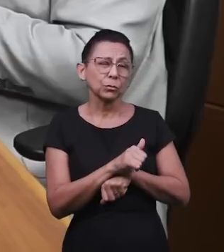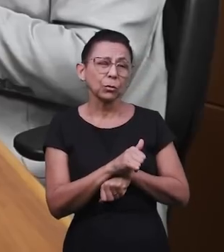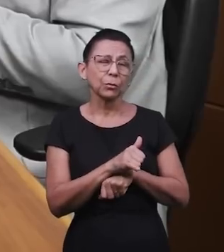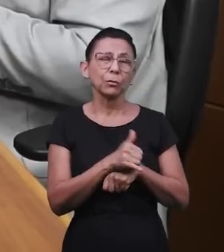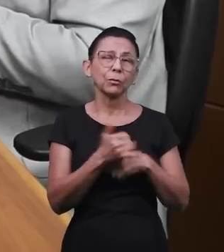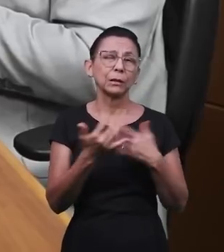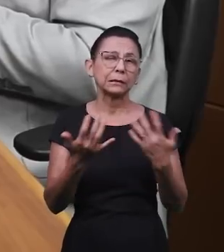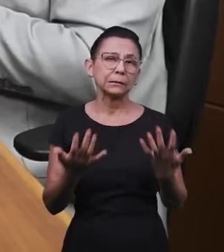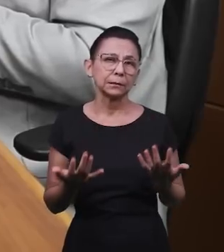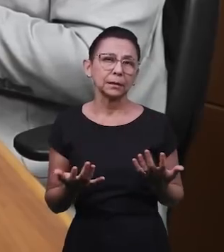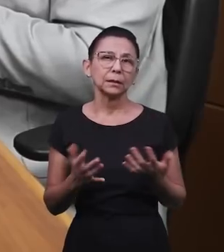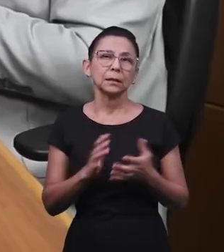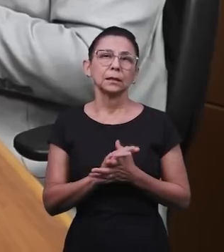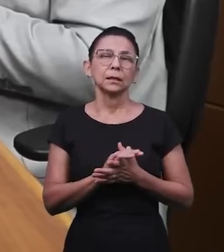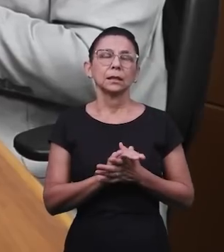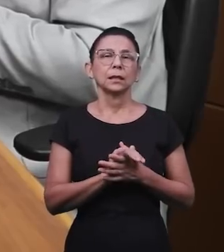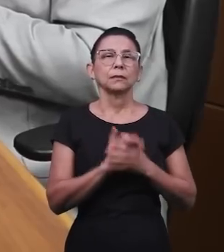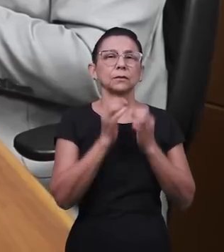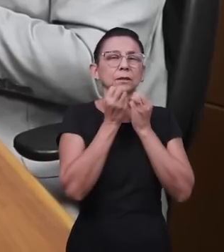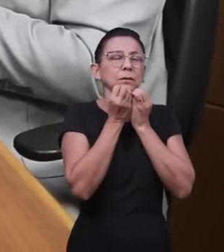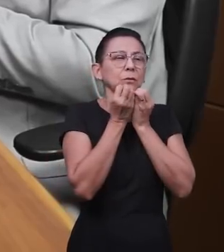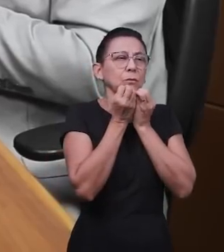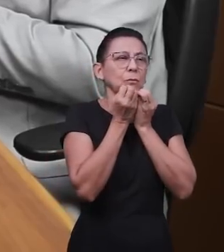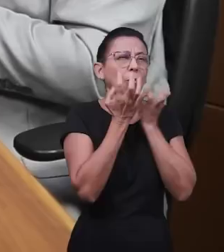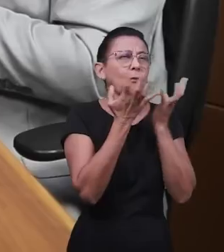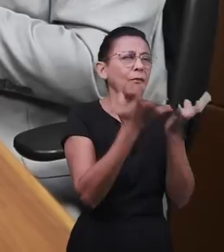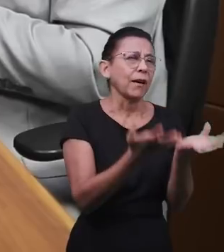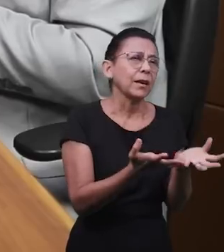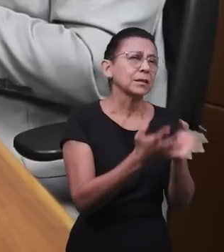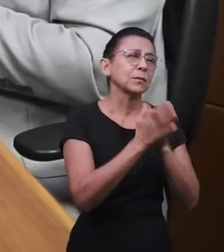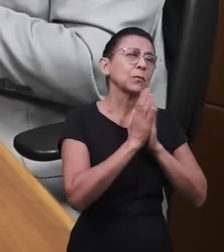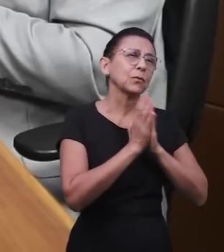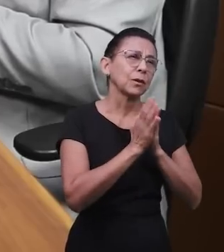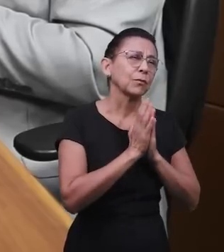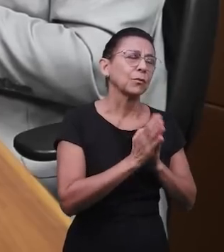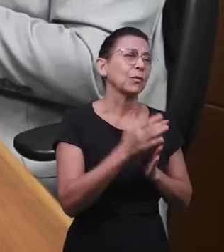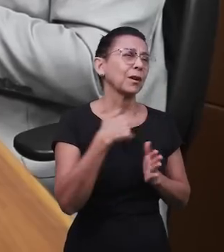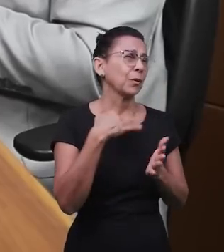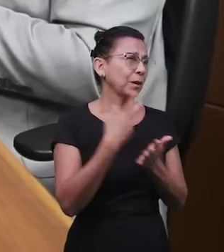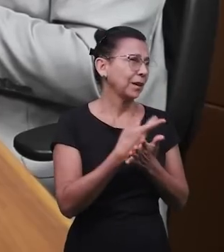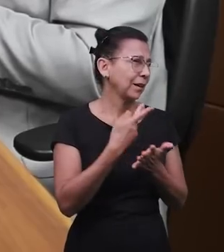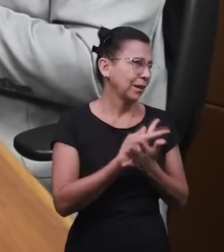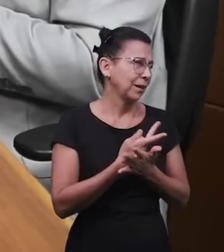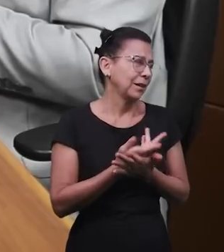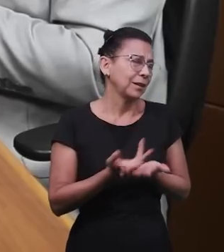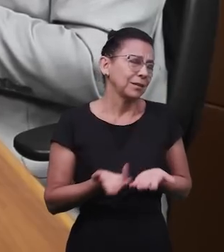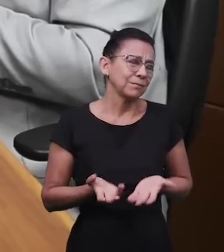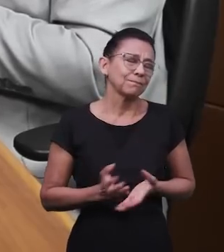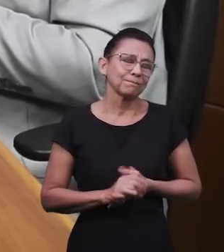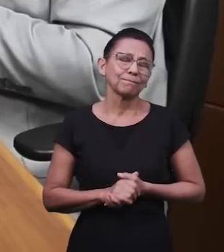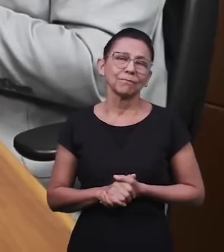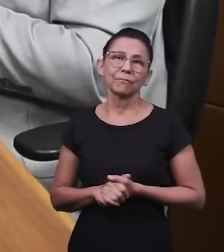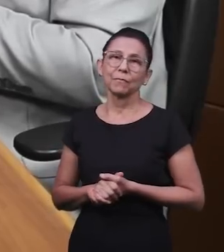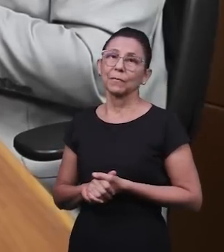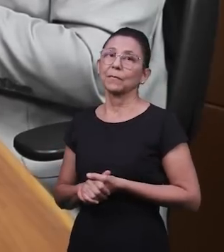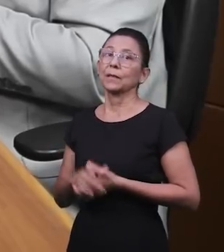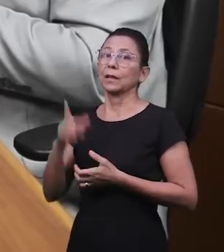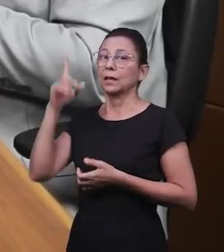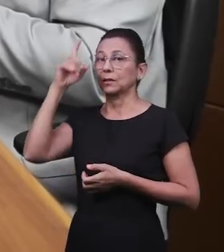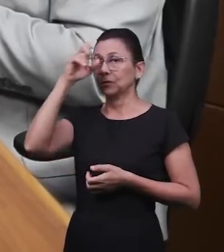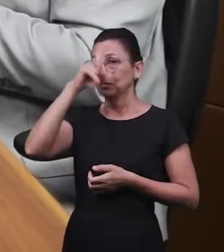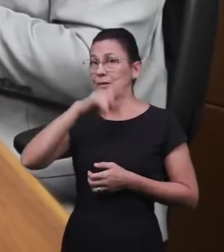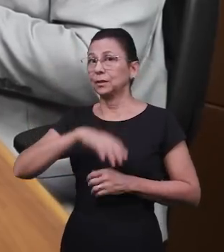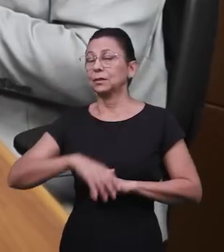a pessoa não recebe sua confissão. Você vai confessar, ó, eu errei. Hoje em dia é muito difícil, por exemplo, um